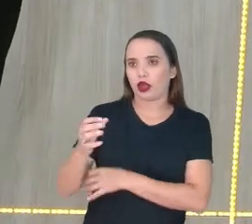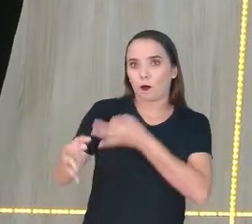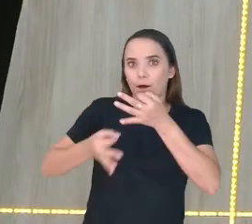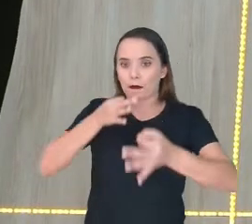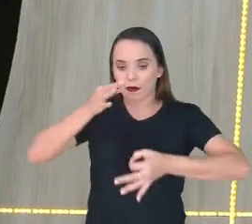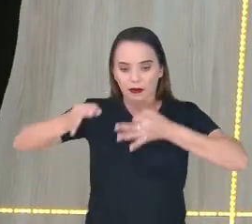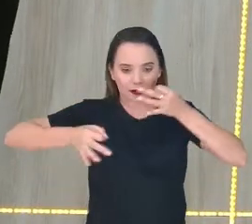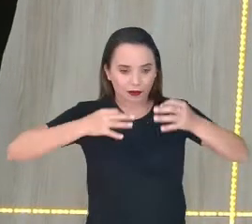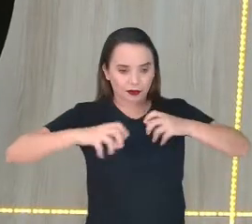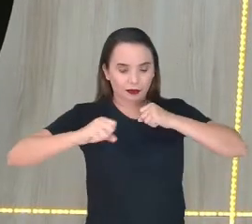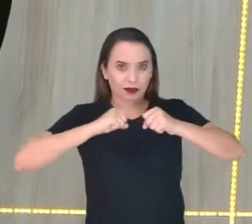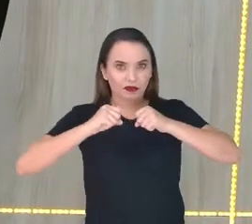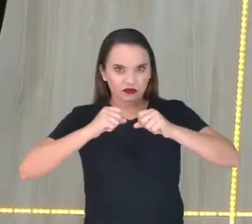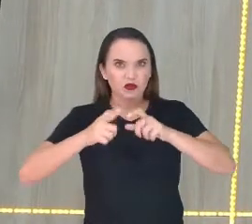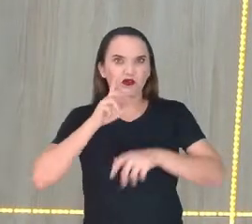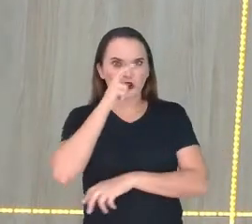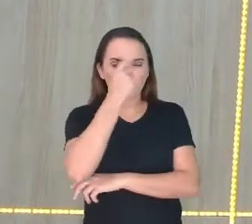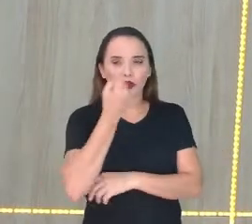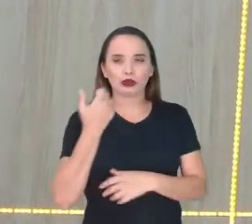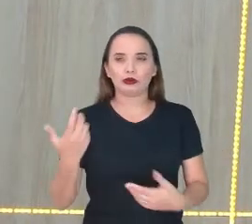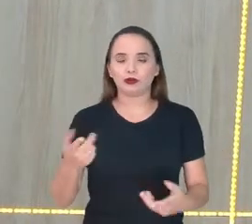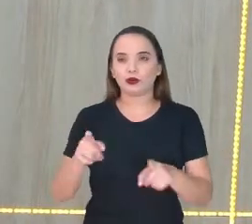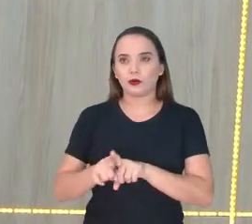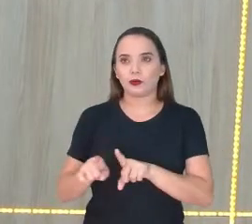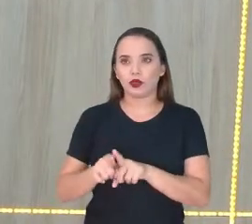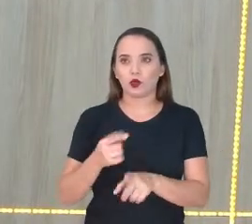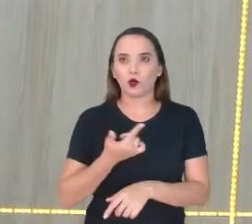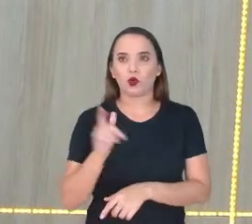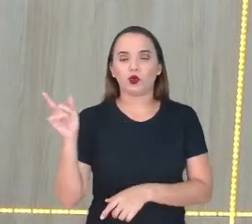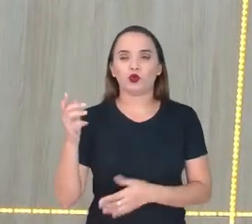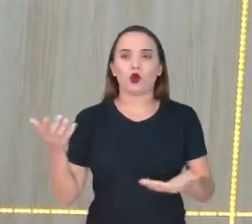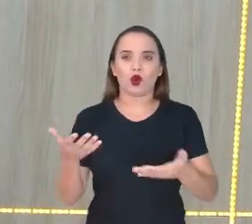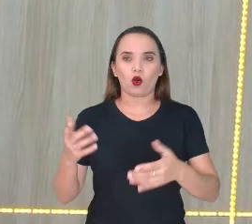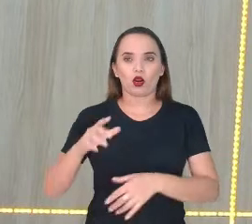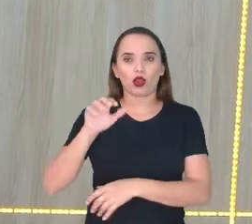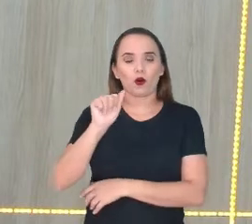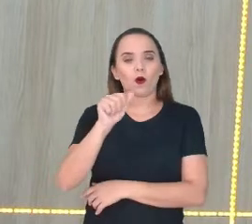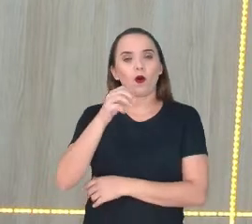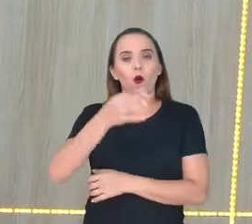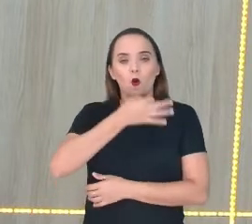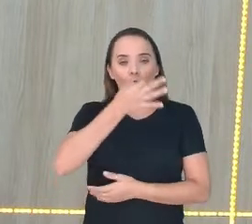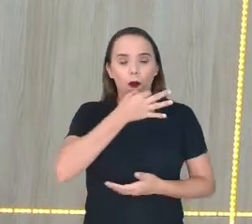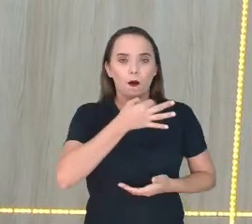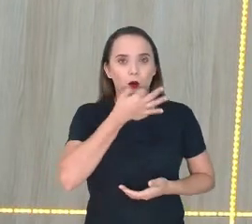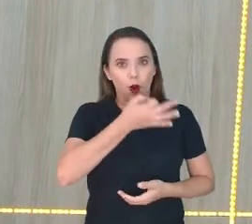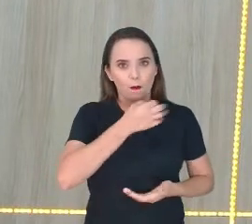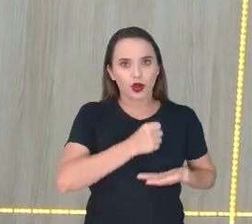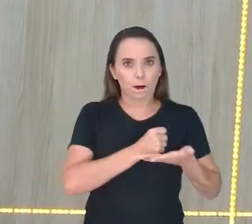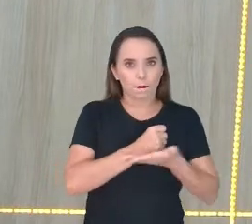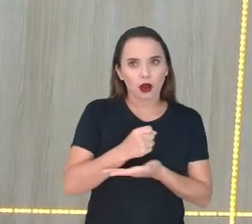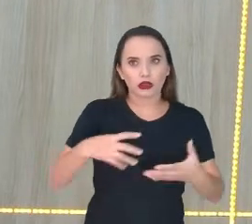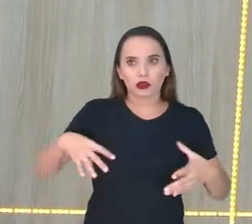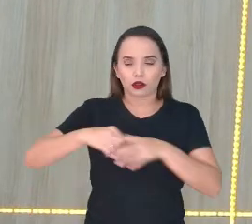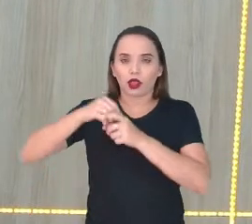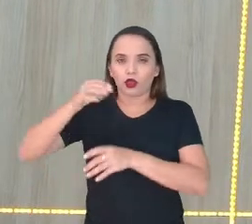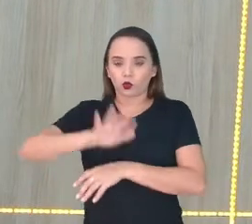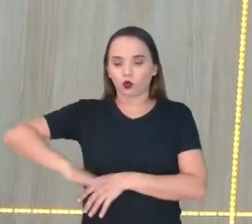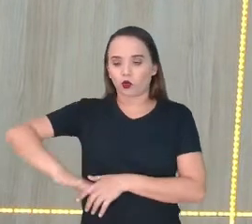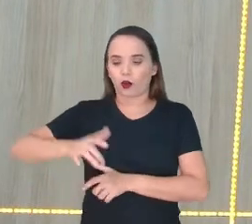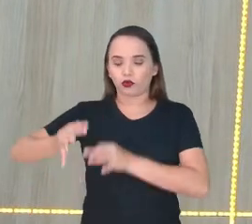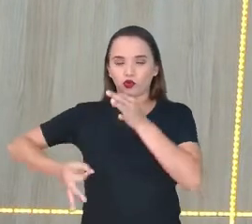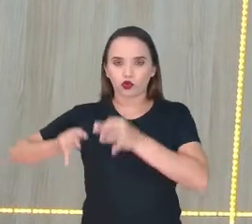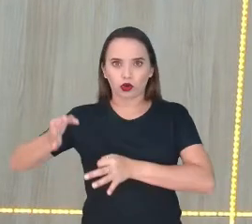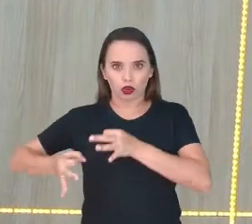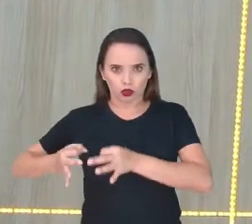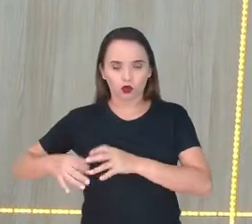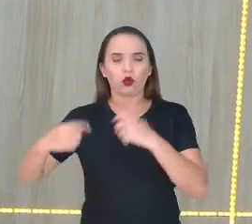Ainda tem-se o que é conhecido como argumento jurídico, que é essa argumentação feita nos tribunais. Para quê? Para que haja uma decisão justa,